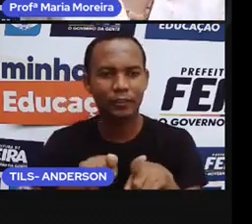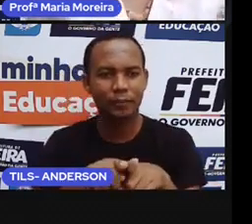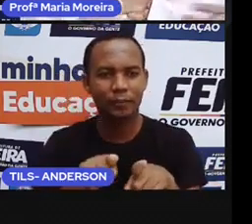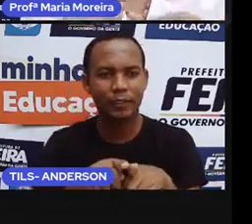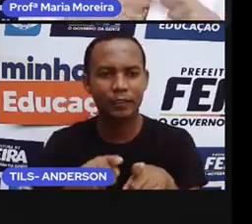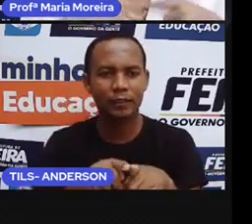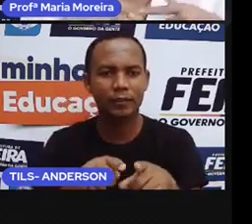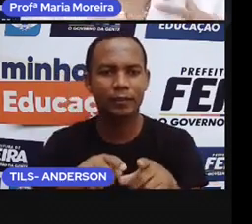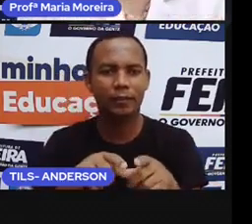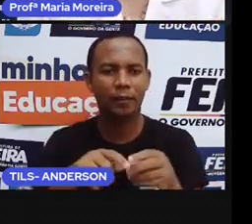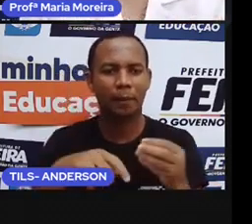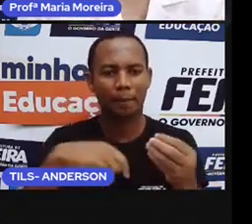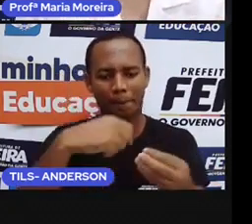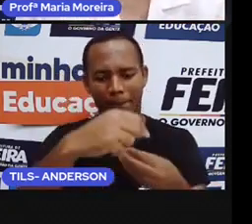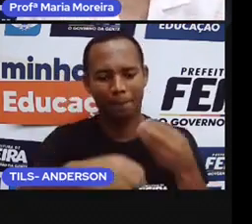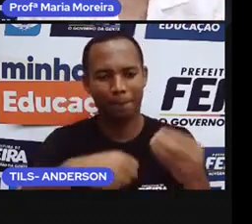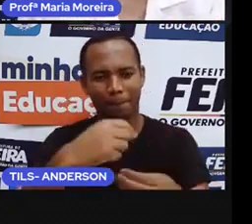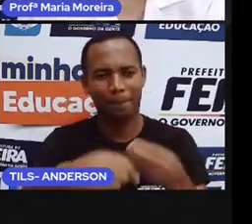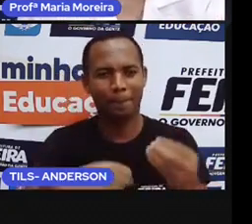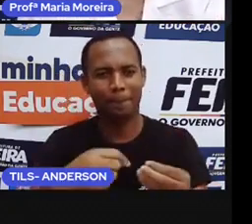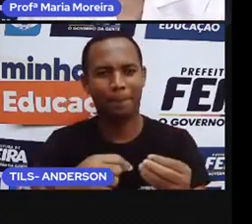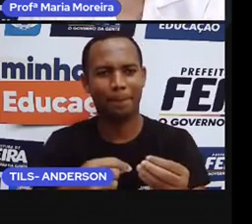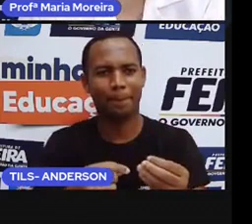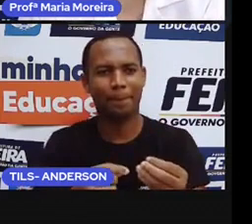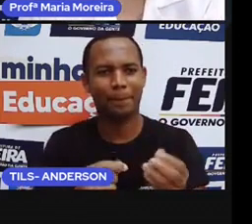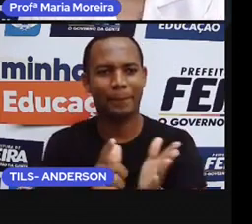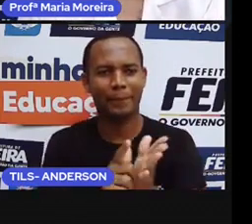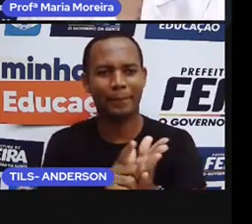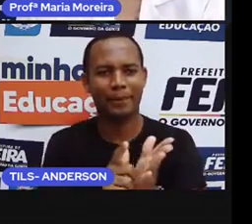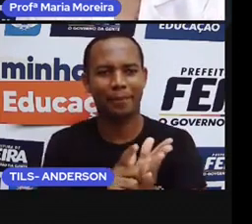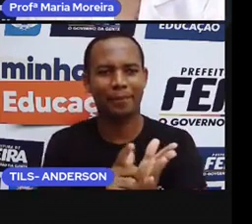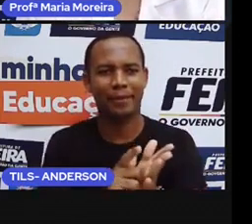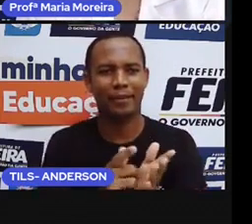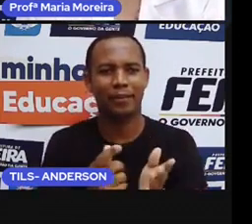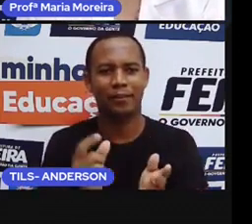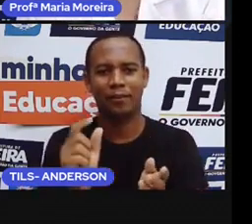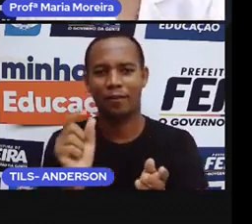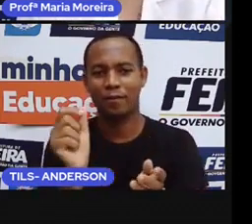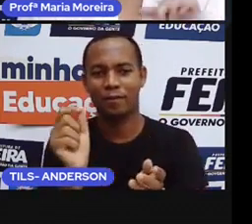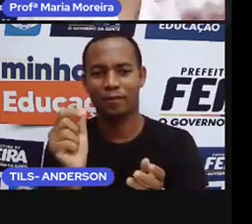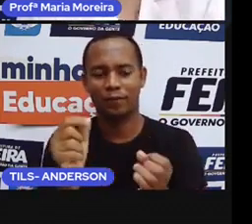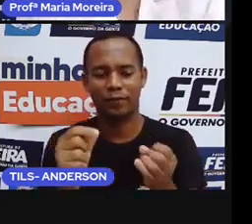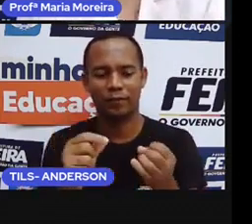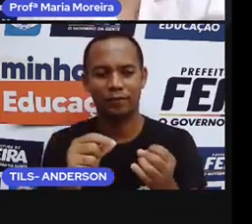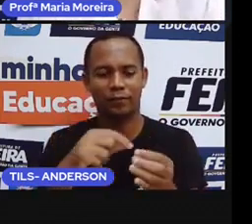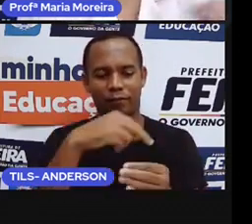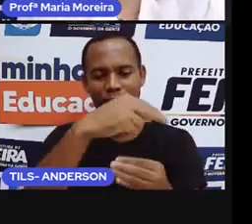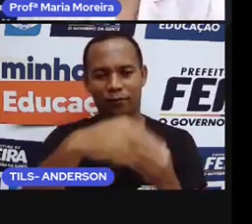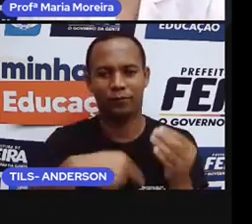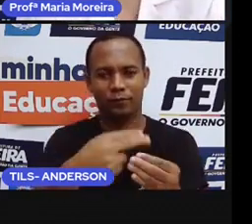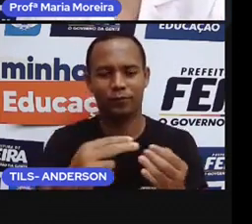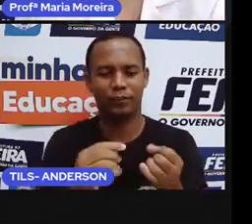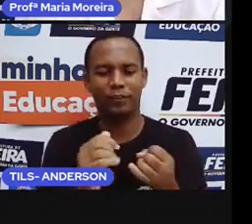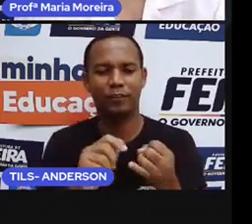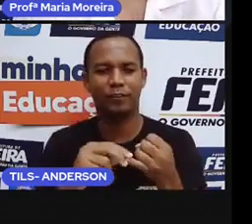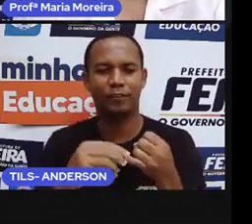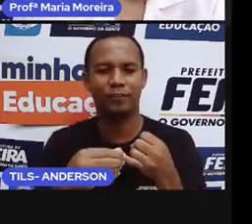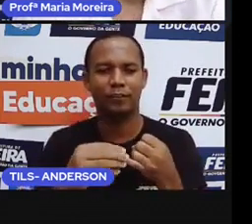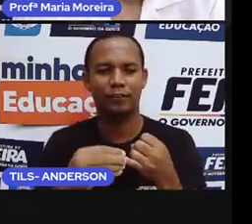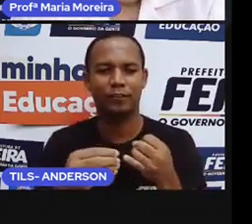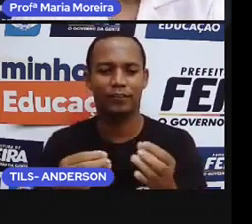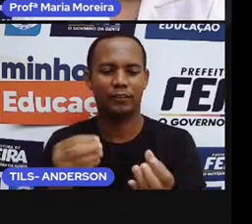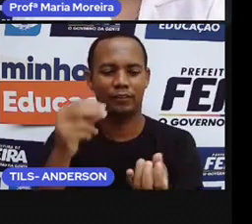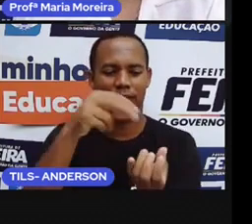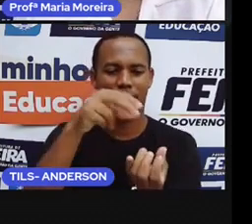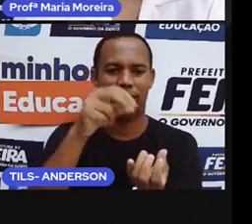do papel higiênico, aquele rolinho de dentro do papel higiênico, e o que mais? Ele usa Durex, né, fita adesiva